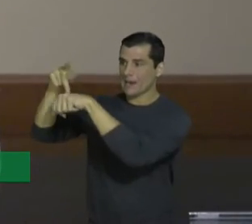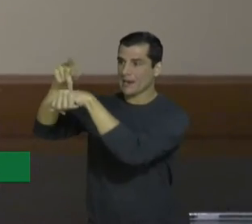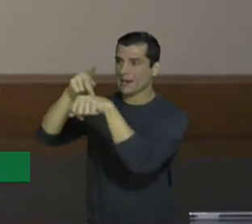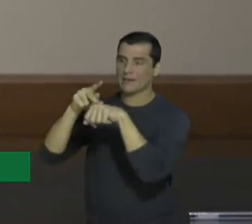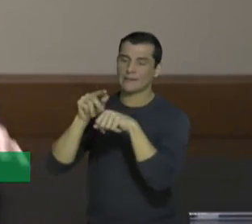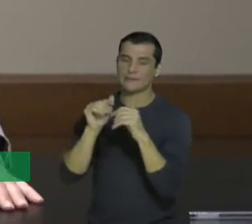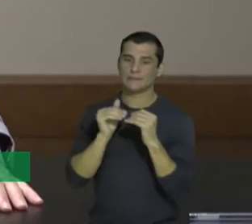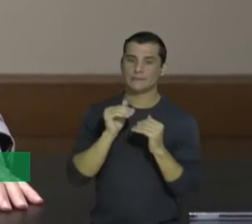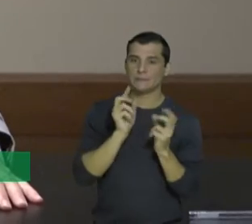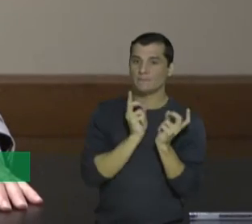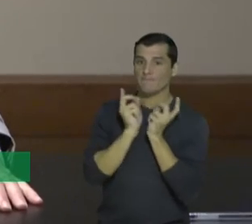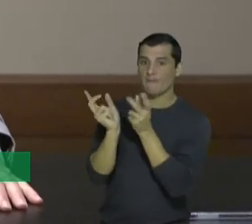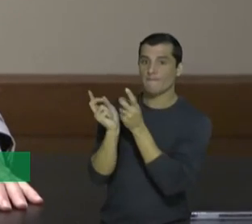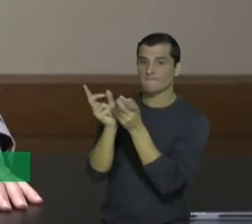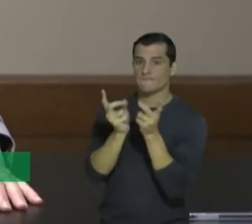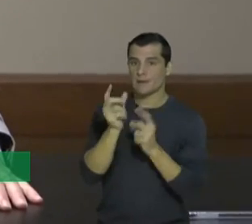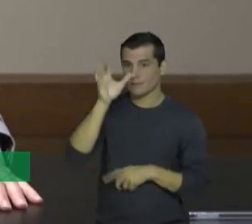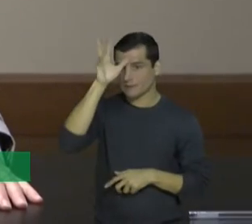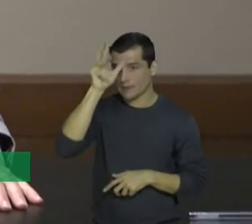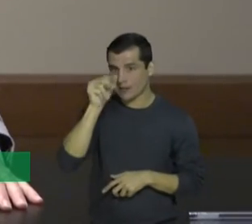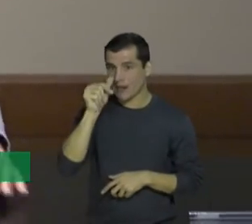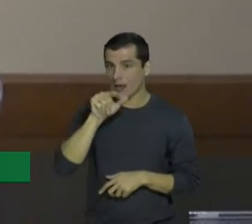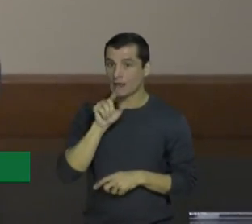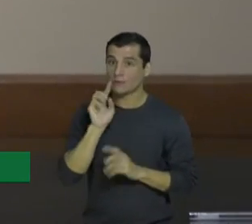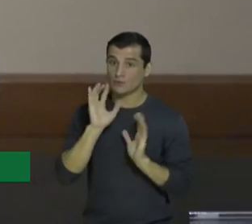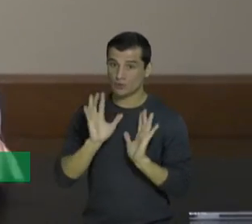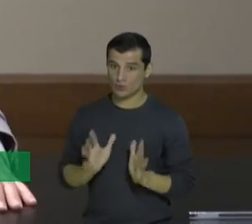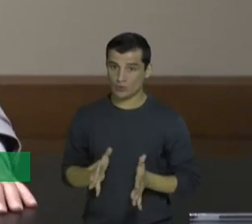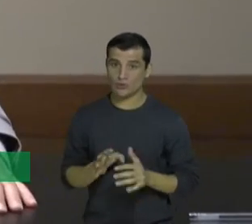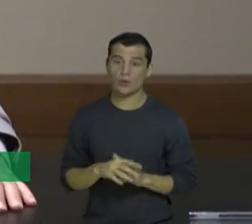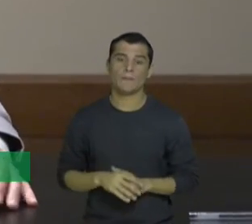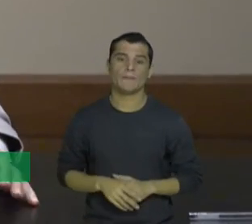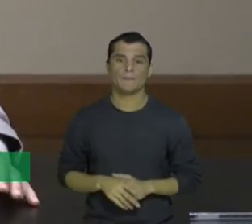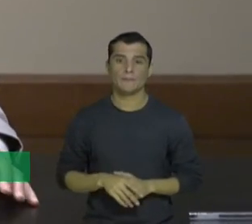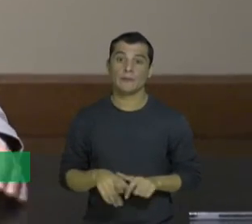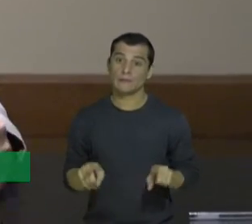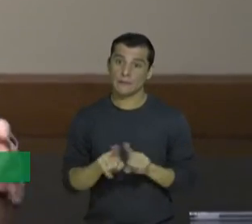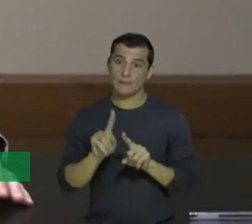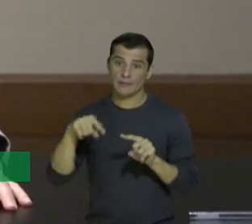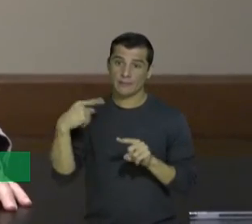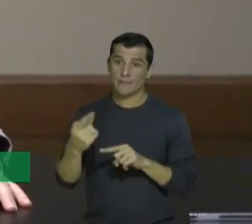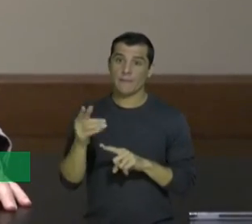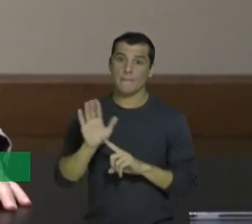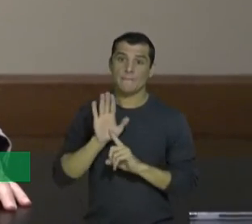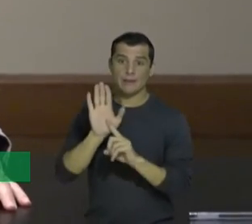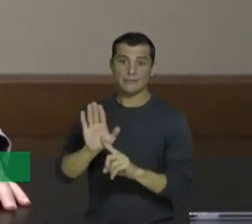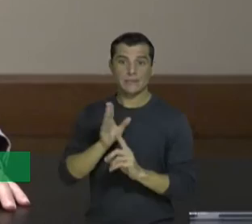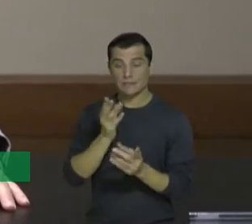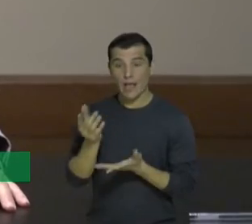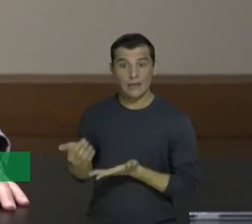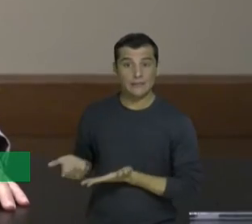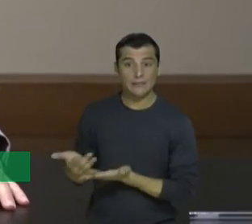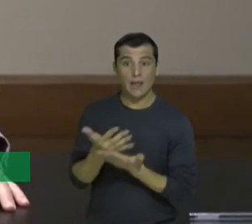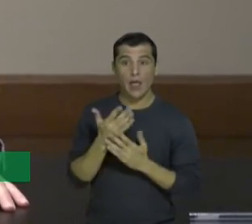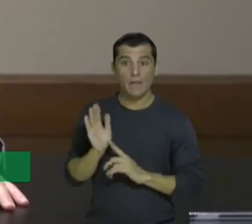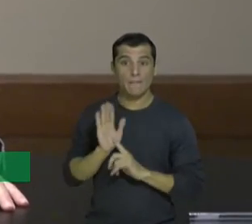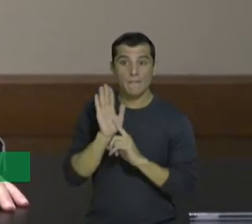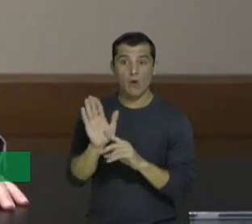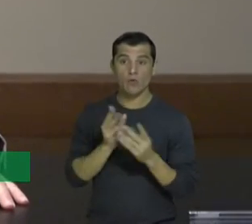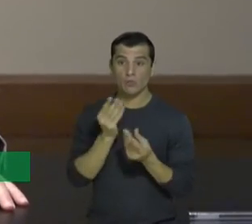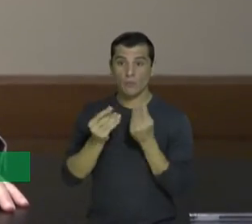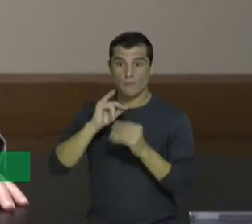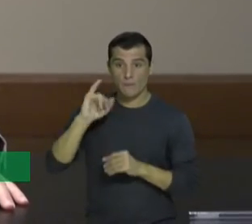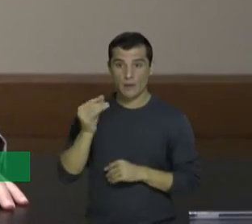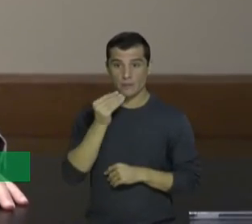apresentação depois eu vou contemplar alguns dados também que eh referenciam as oportunidades que existe para